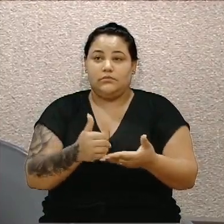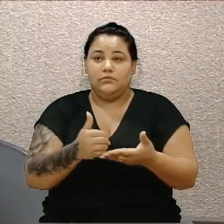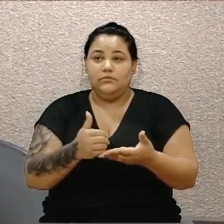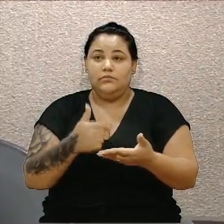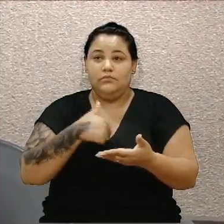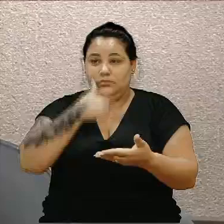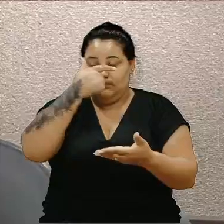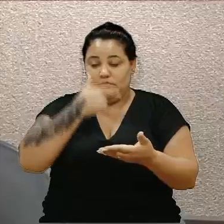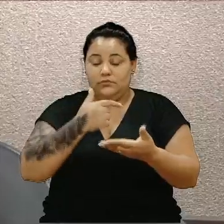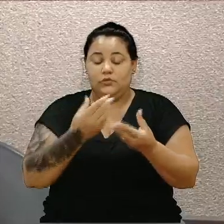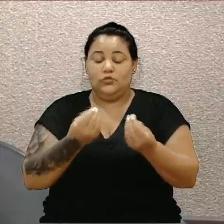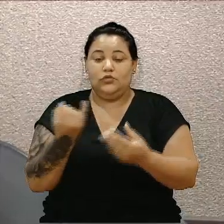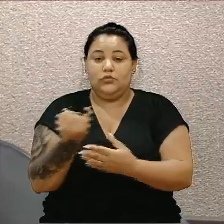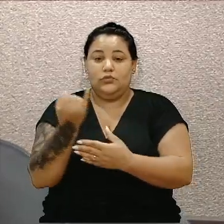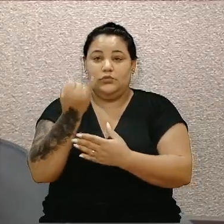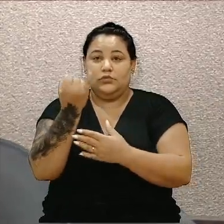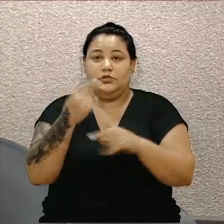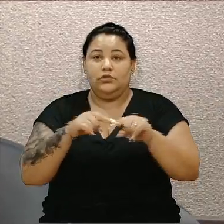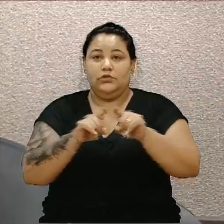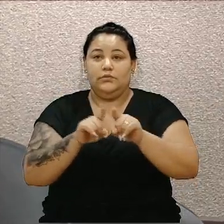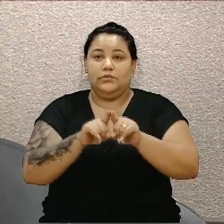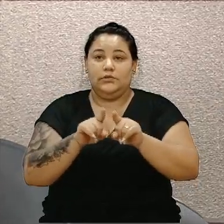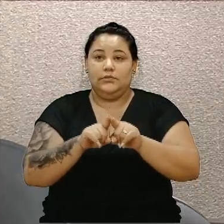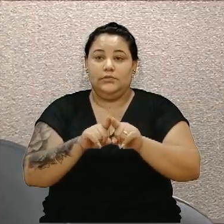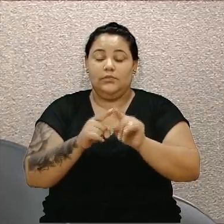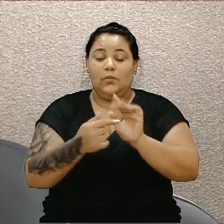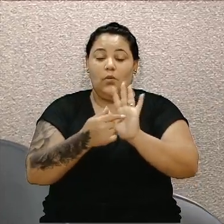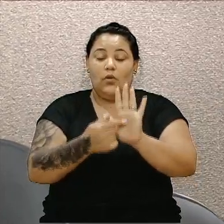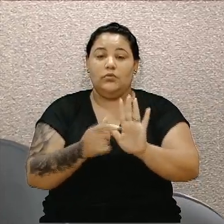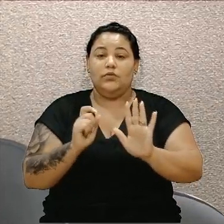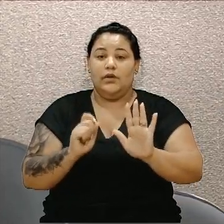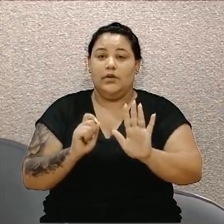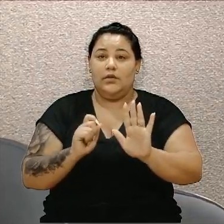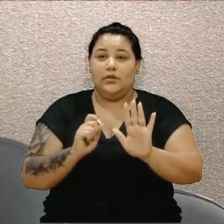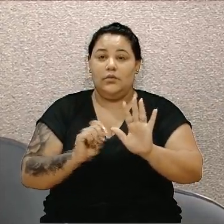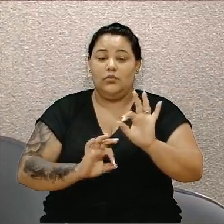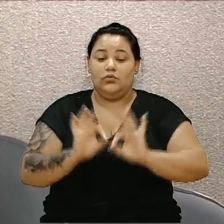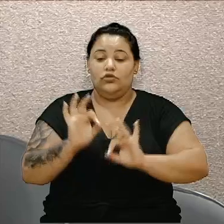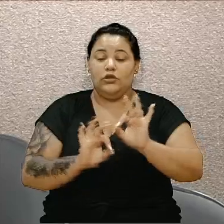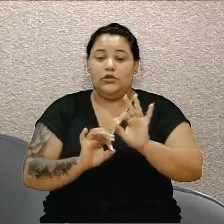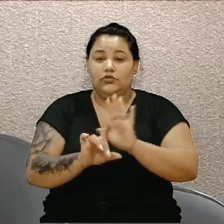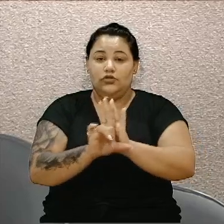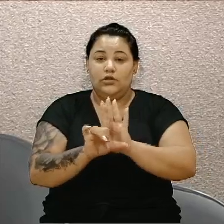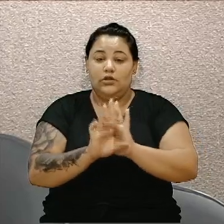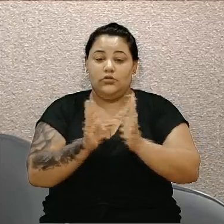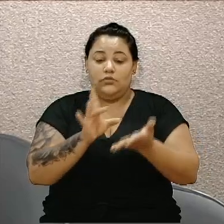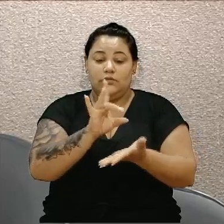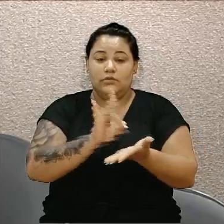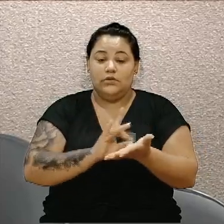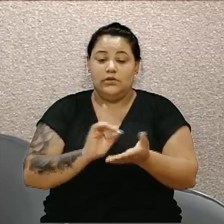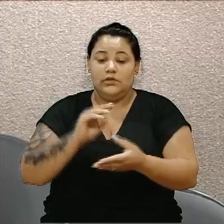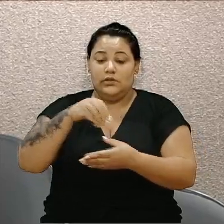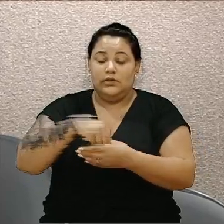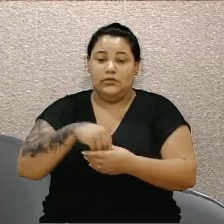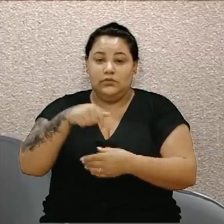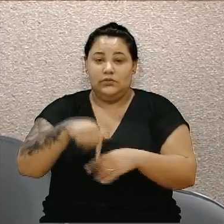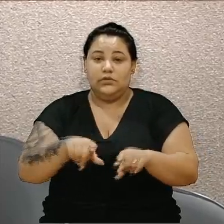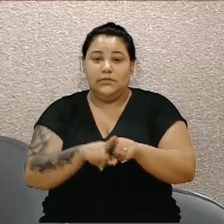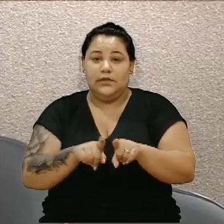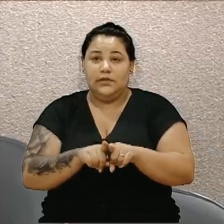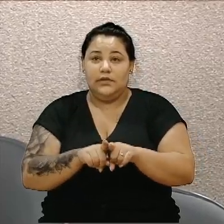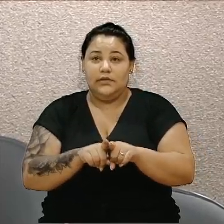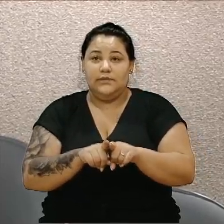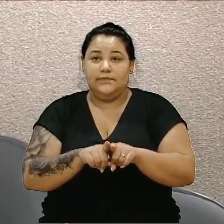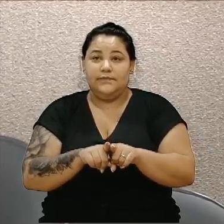extrema relevância. Isso vai de consonância com um projeto de lei que eu protocolei nessa casa a respeito